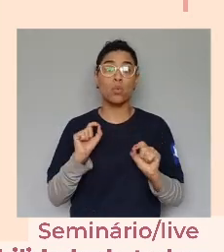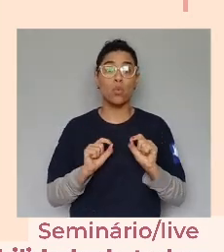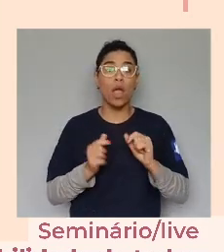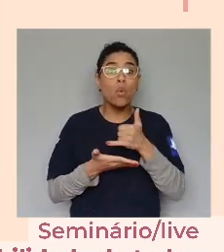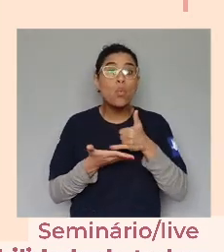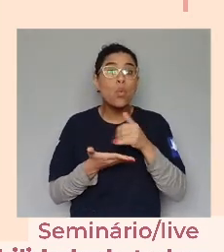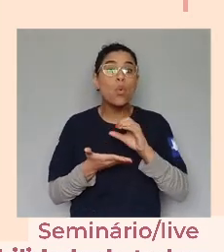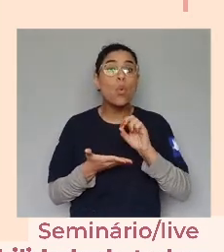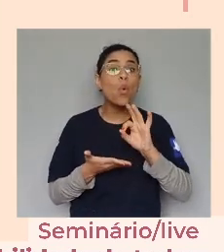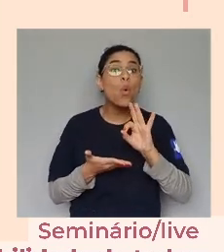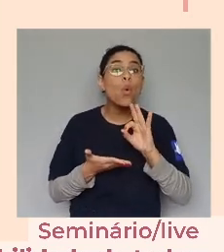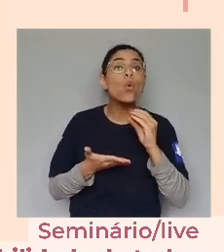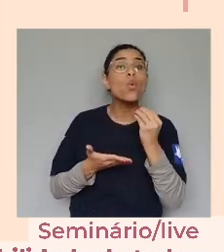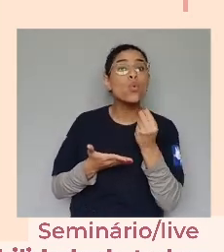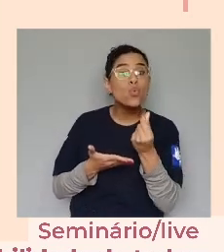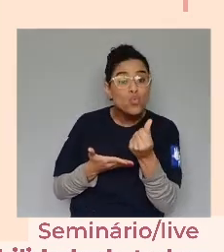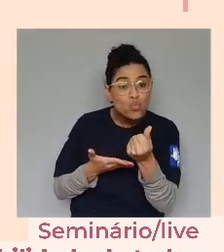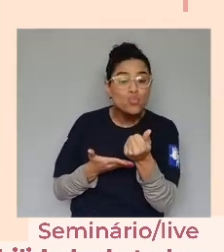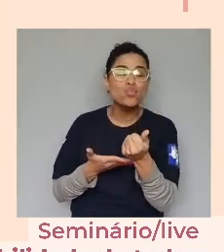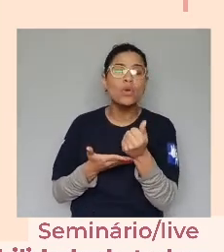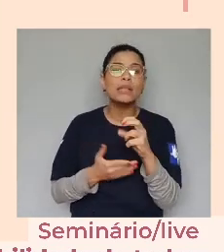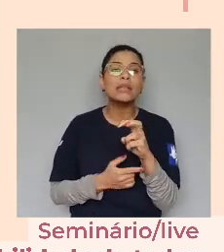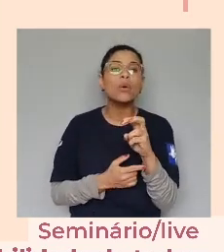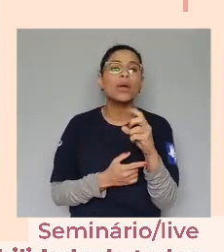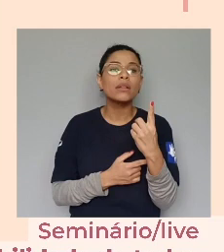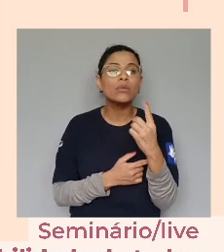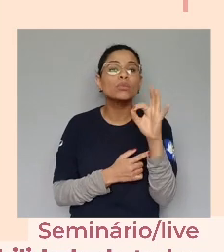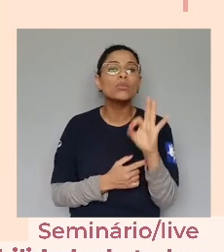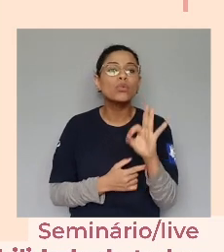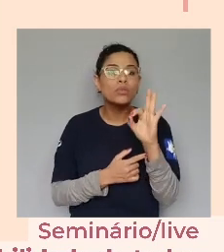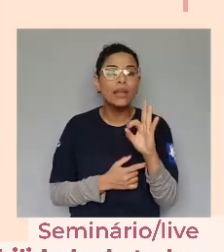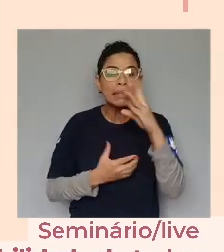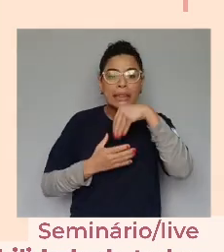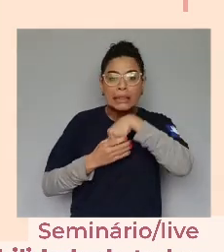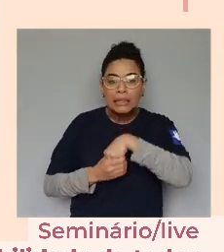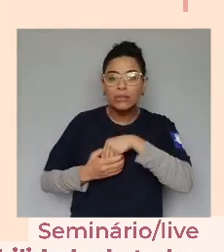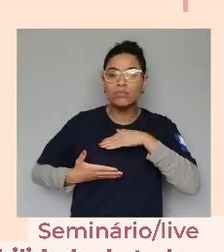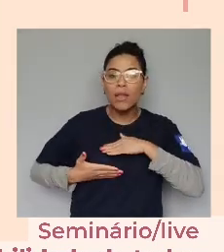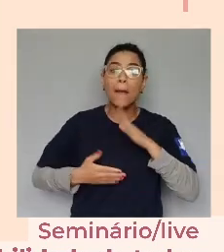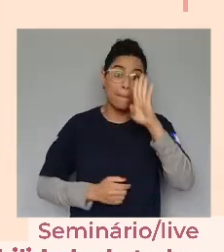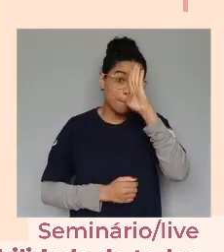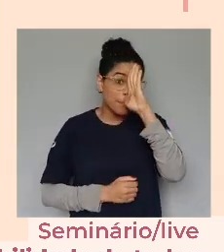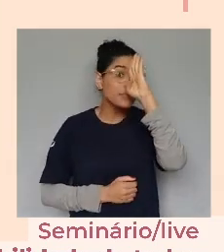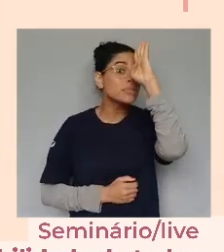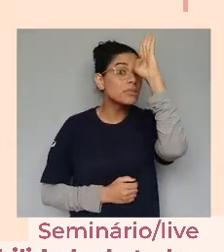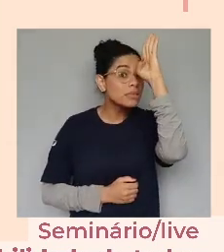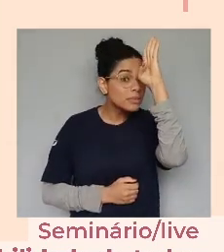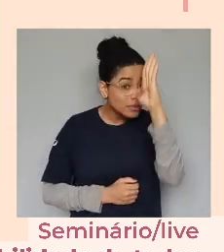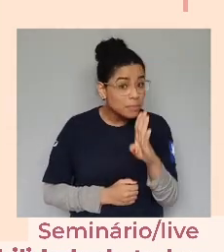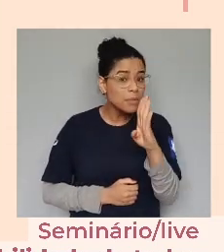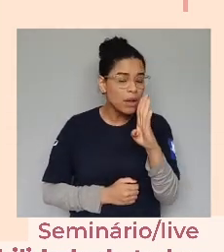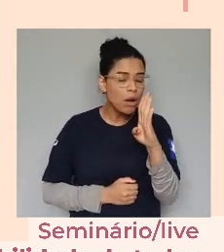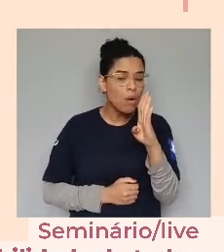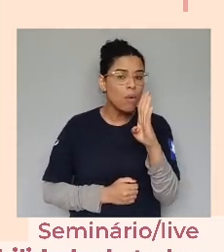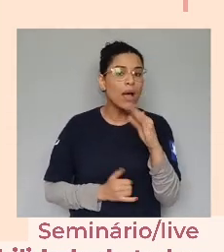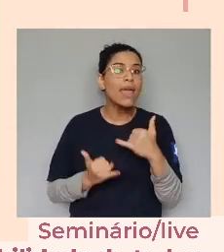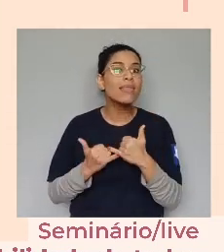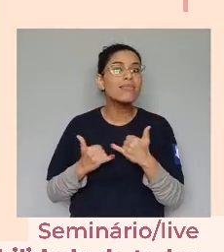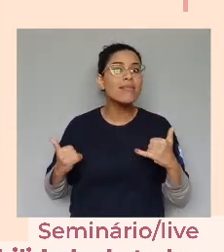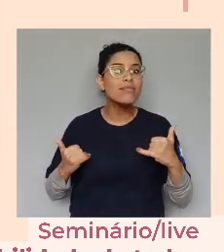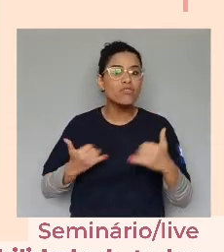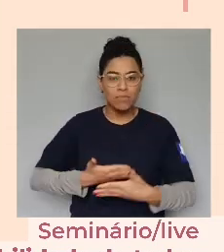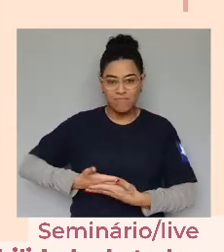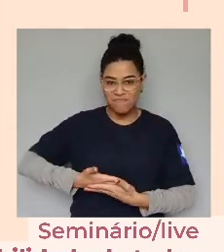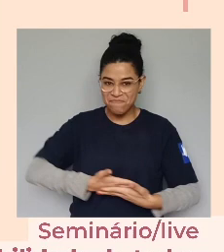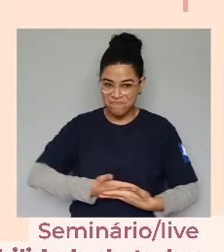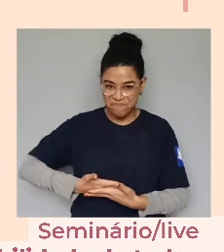ela compõe 51% do leite materno. E o que faz essa gordura? Ela é a principal fonte de energia para o